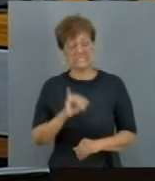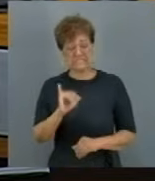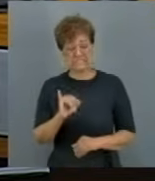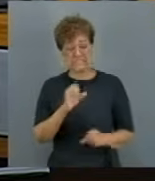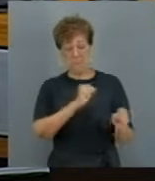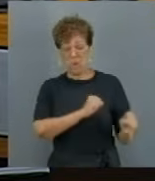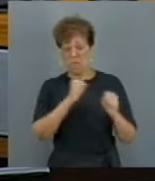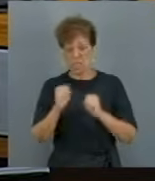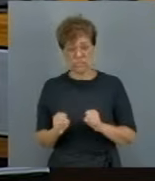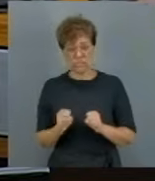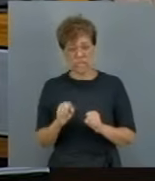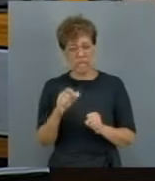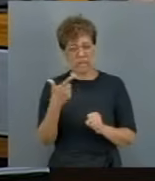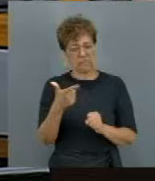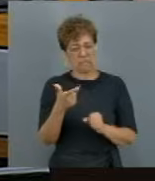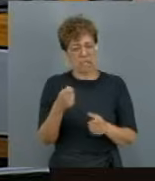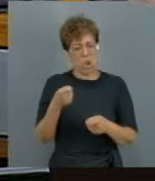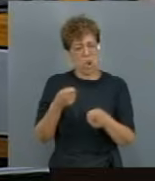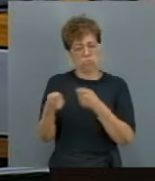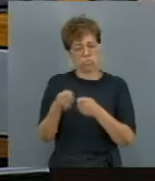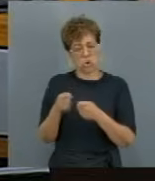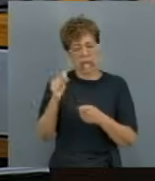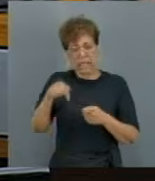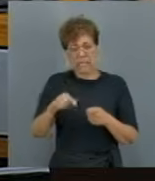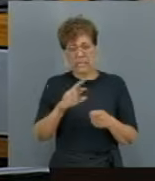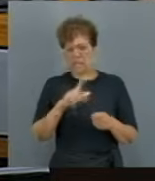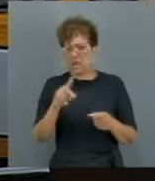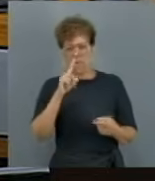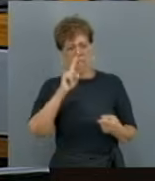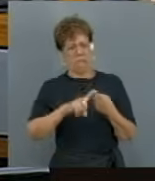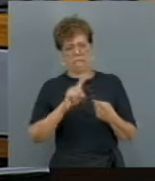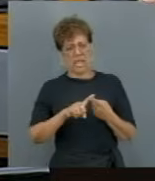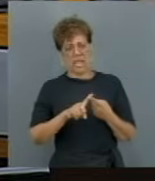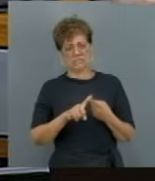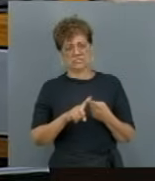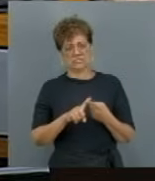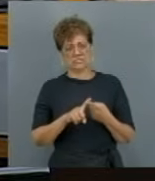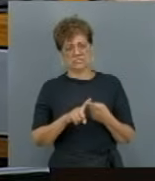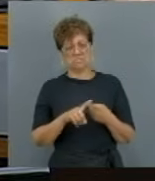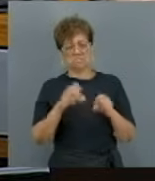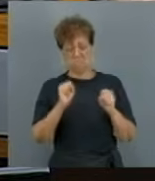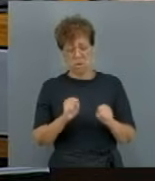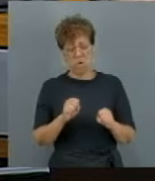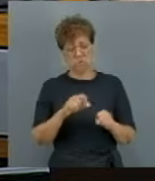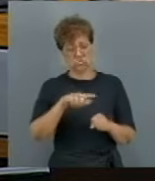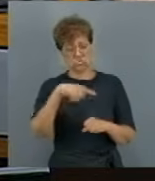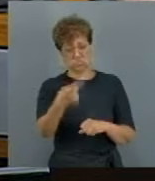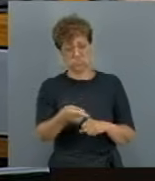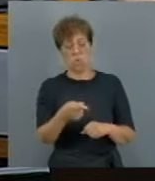se autocontém, e aqui não é uma ameaça, é uma constatação, ele será contido de alguma forma.